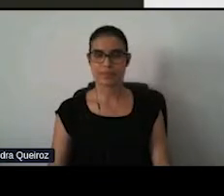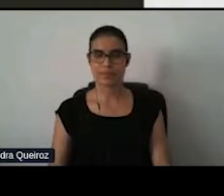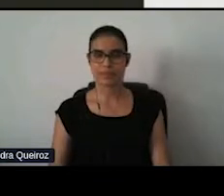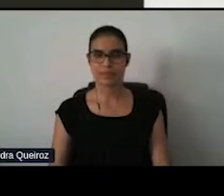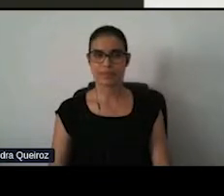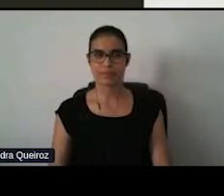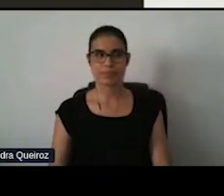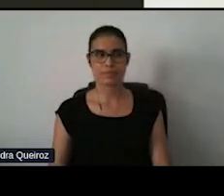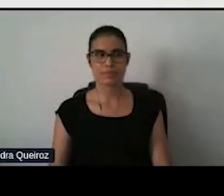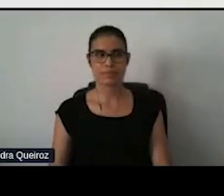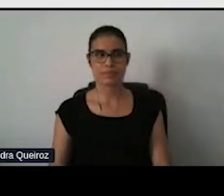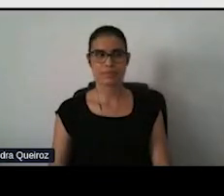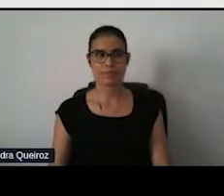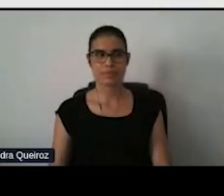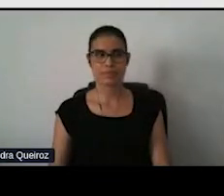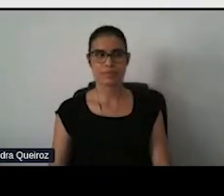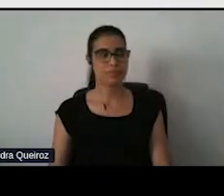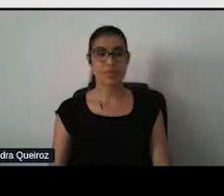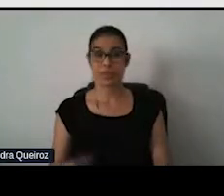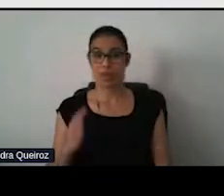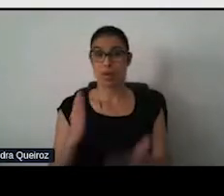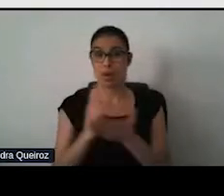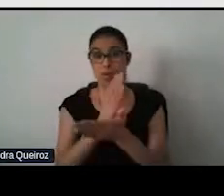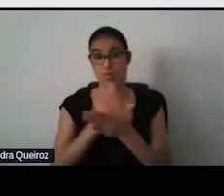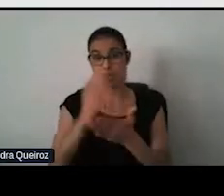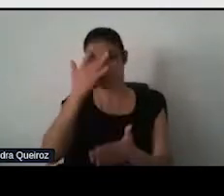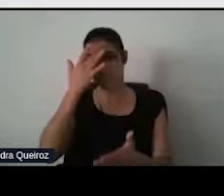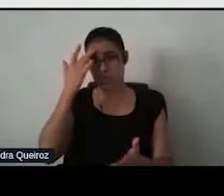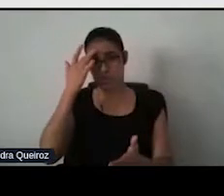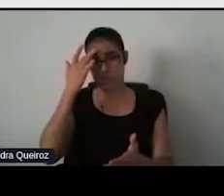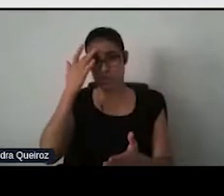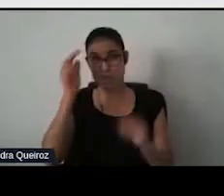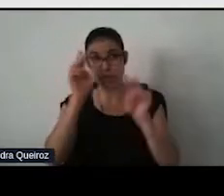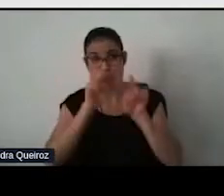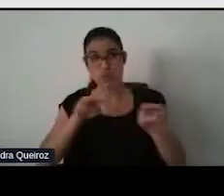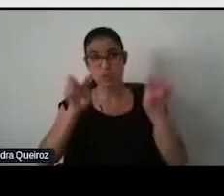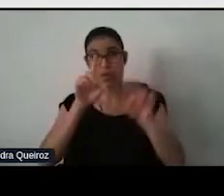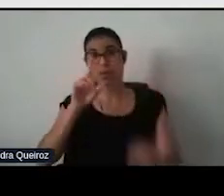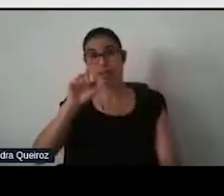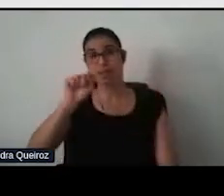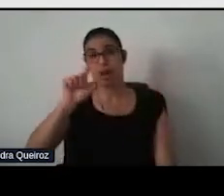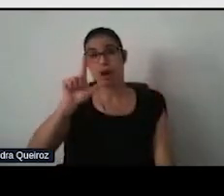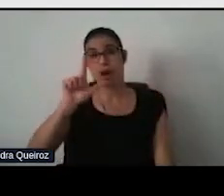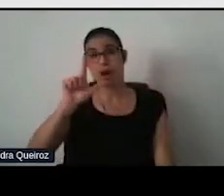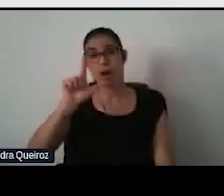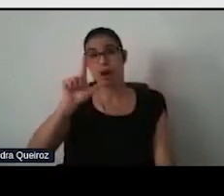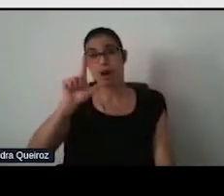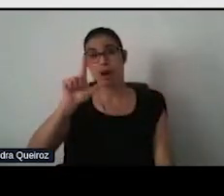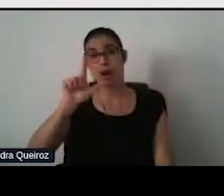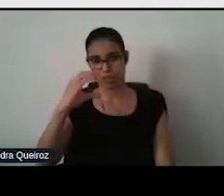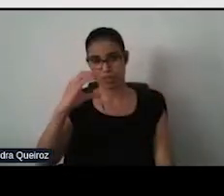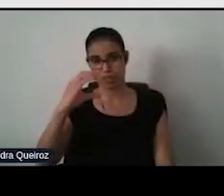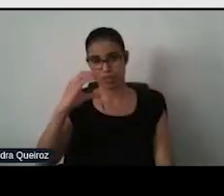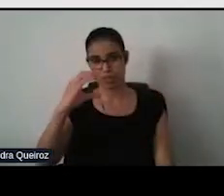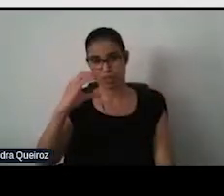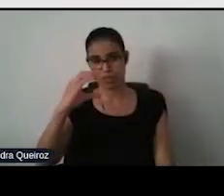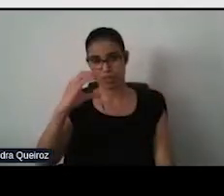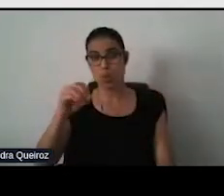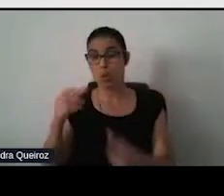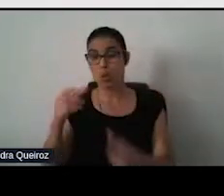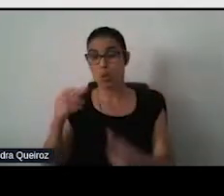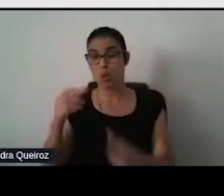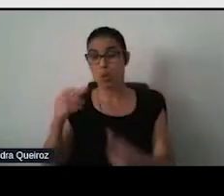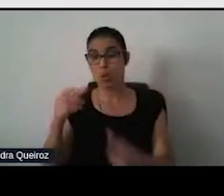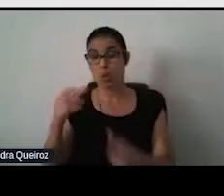Então, começando pelas pessoas com daltonismo, no mundo, 8% dos homens e 0,5% das mulheres têm algum grau de